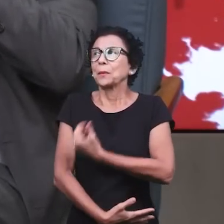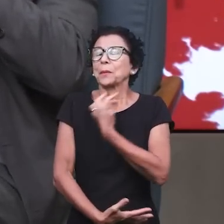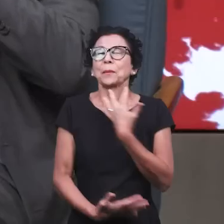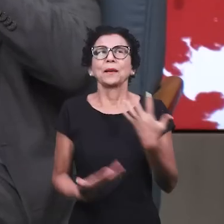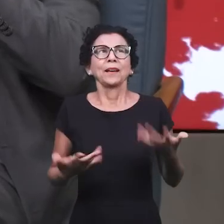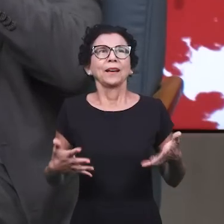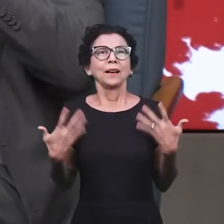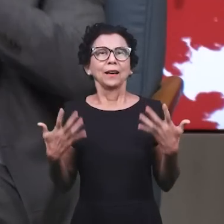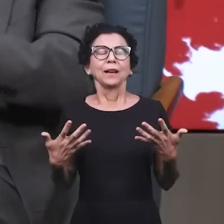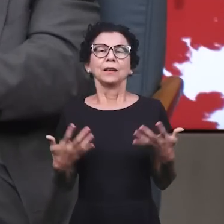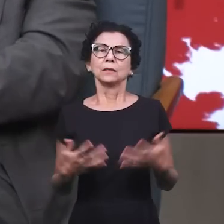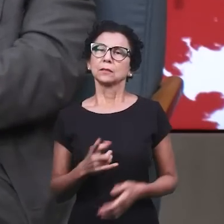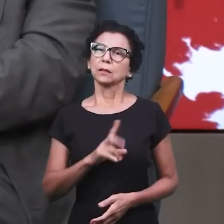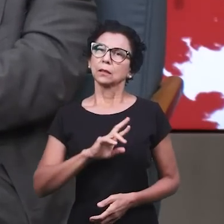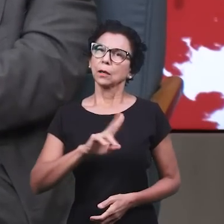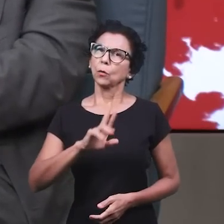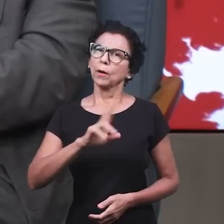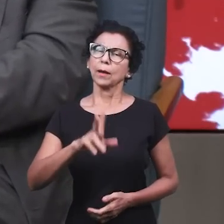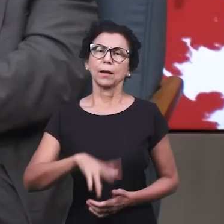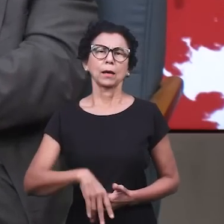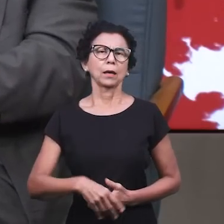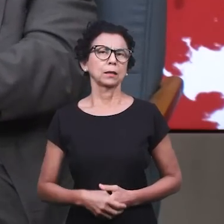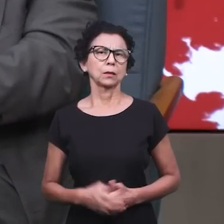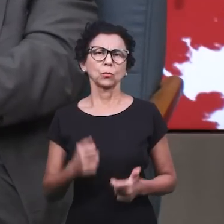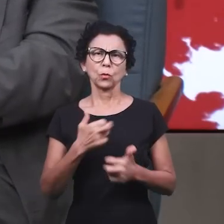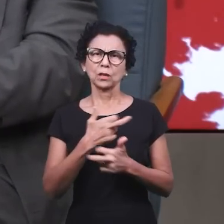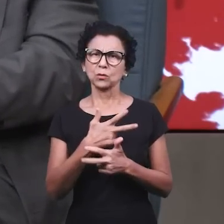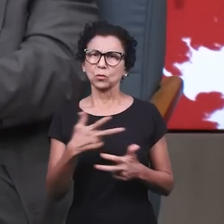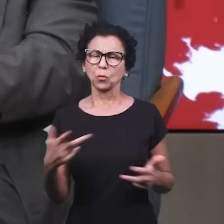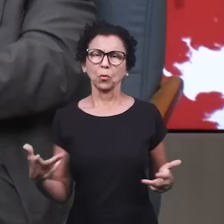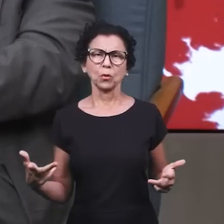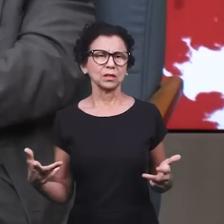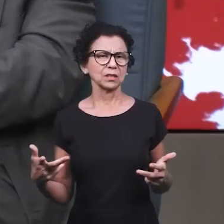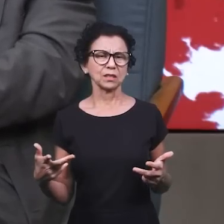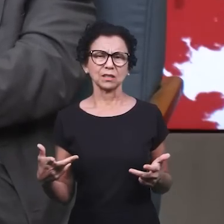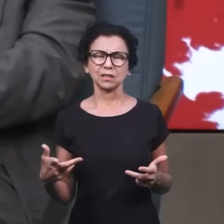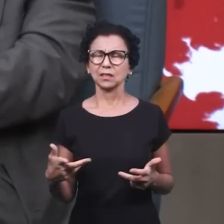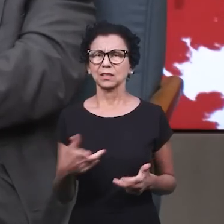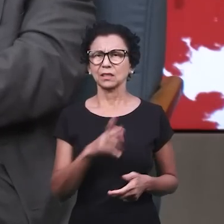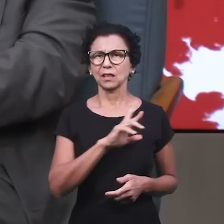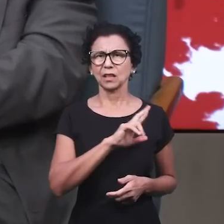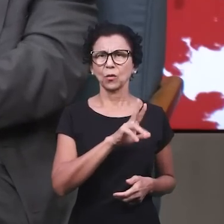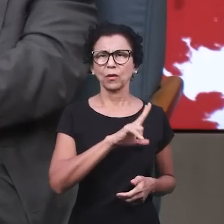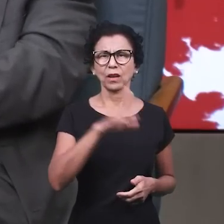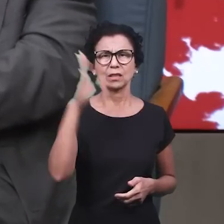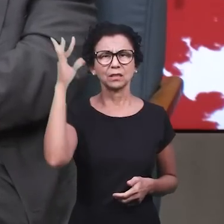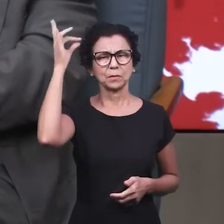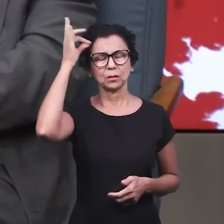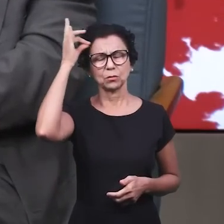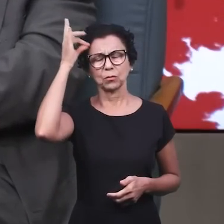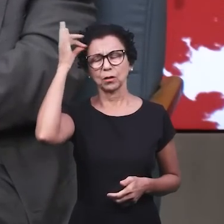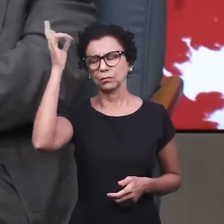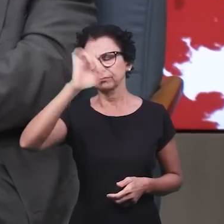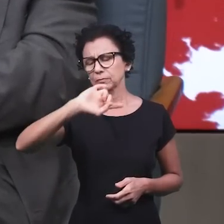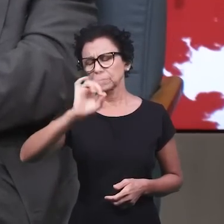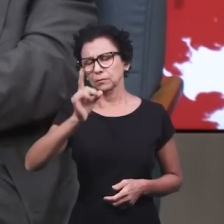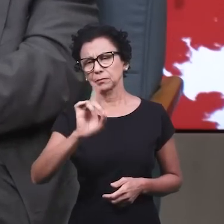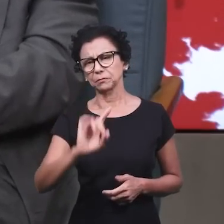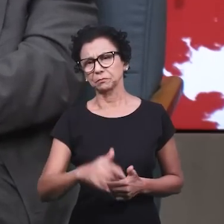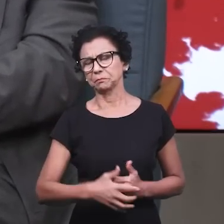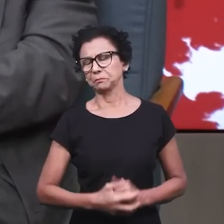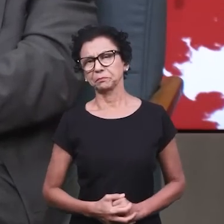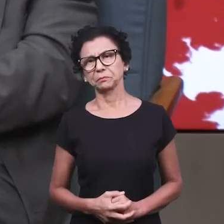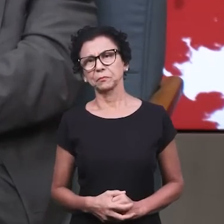com as coisas próprias daquilo que não é espiritual.